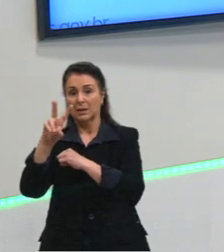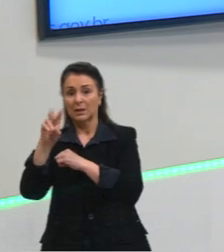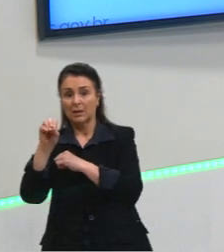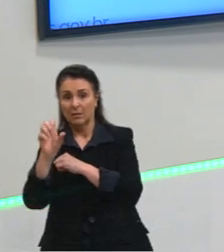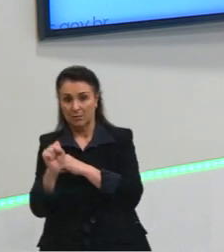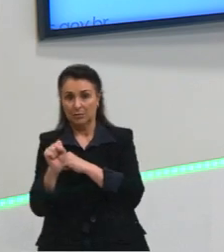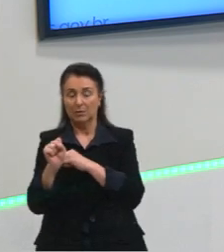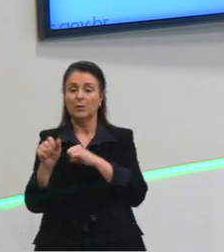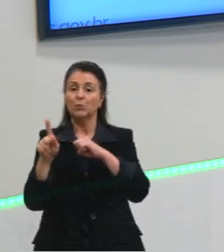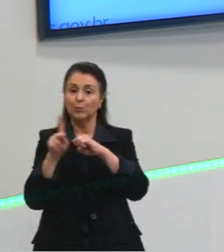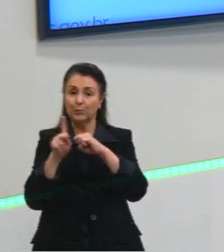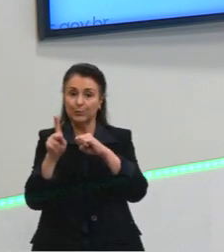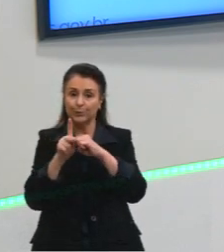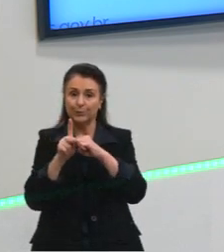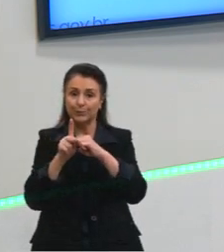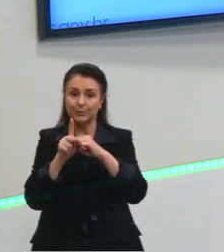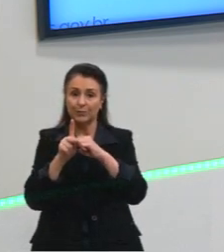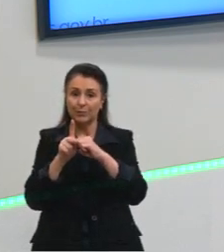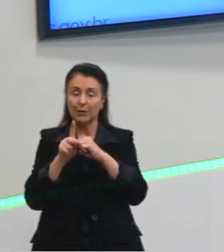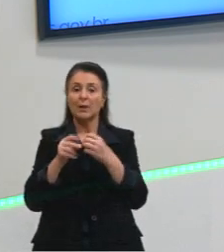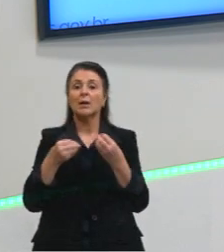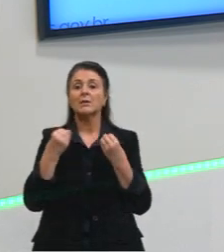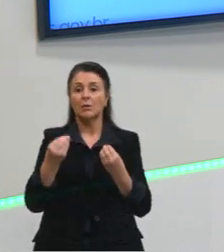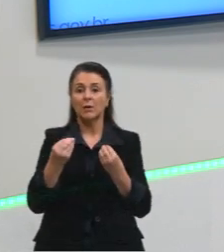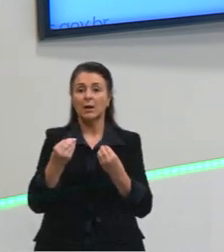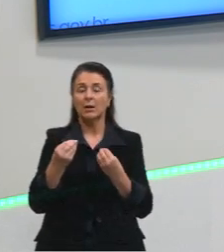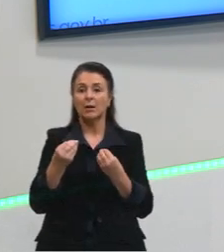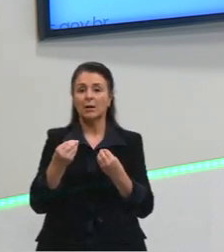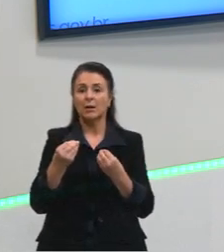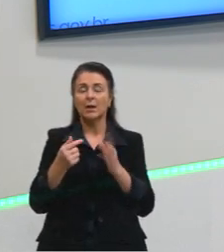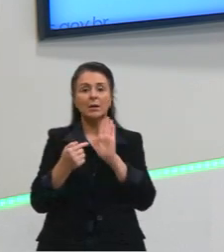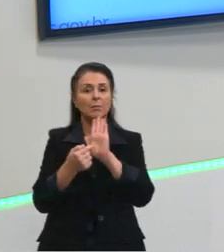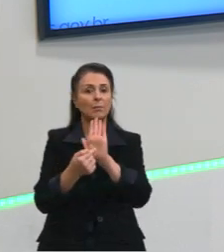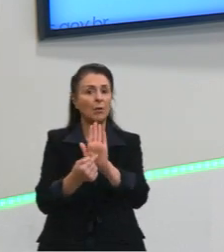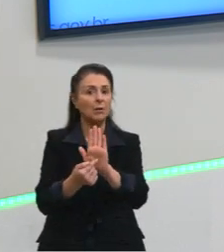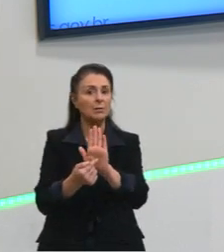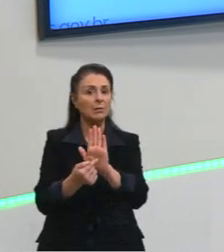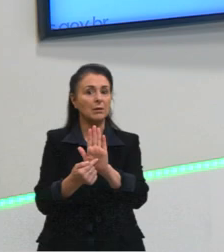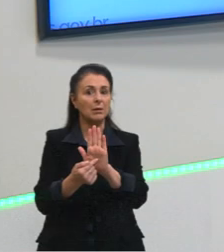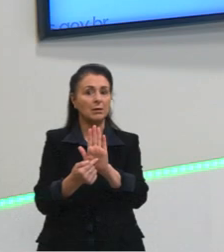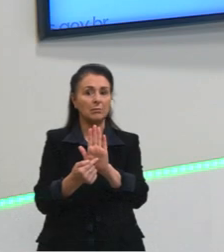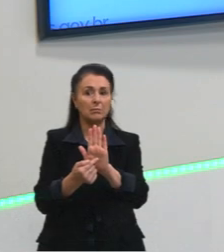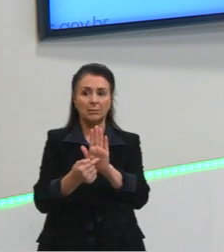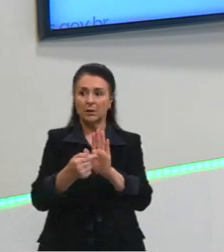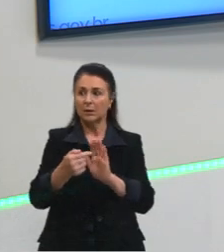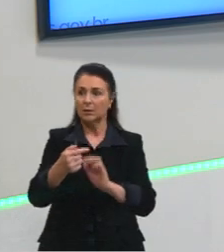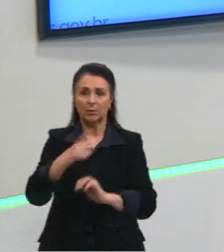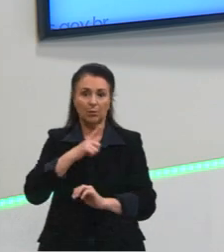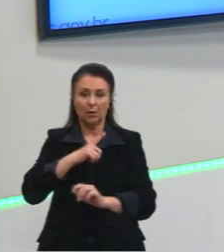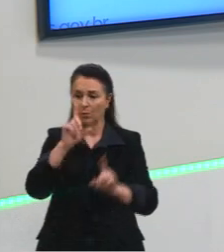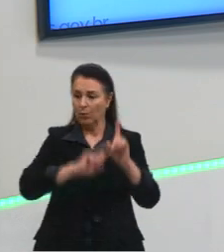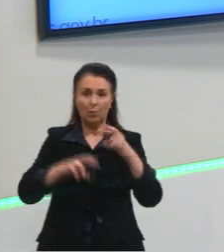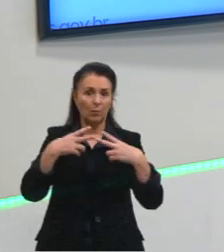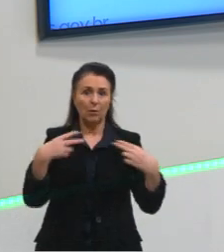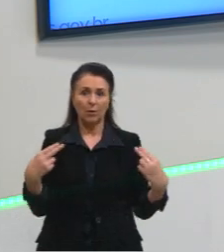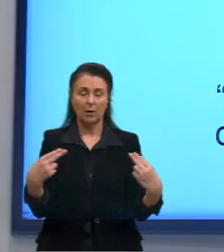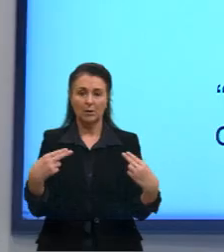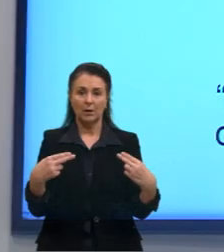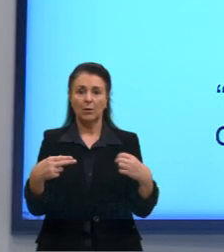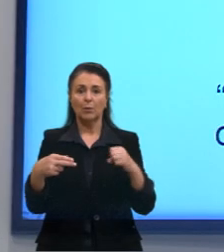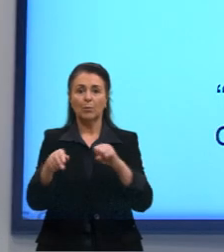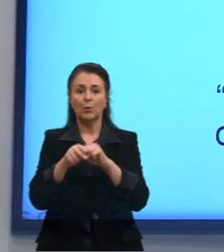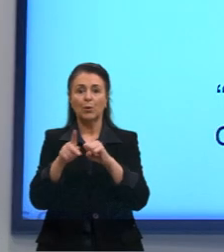sobre pronomes mas pronomes possessivos são aqueles que indicam a posse de alguma coisa no caso do